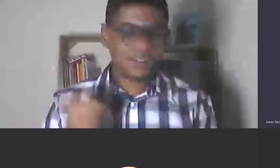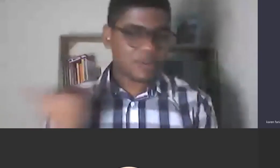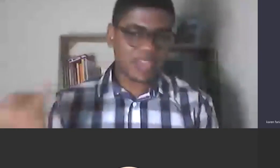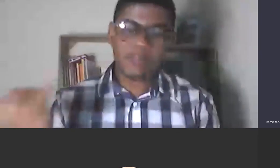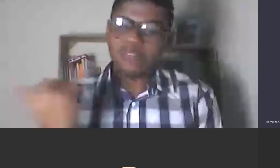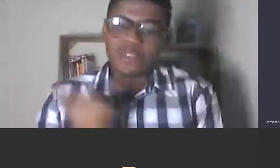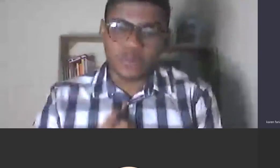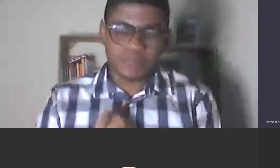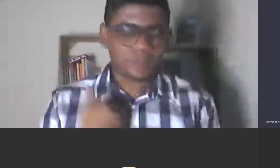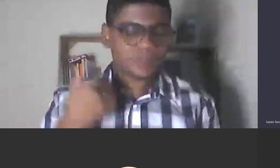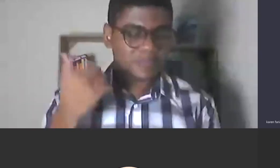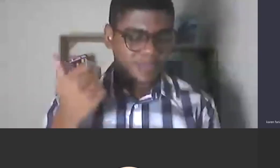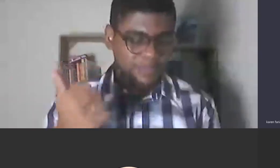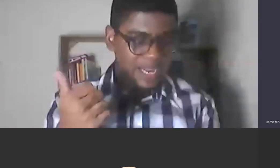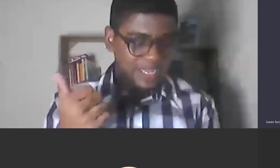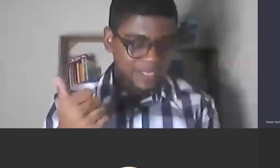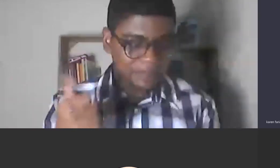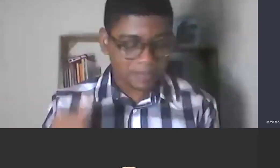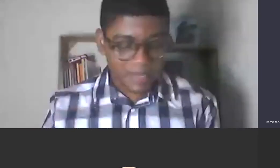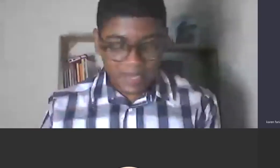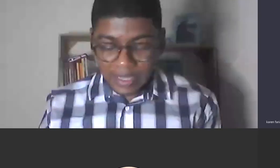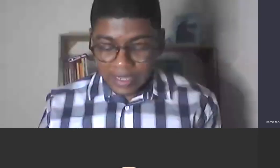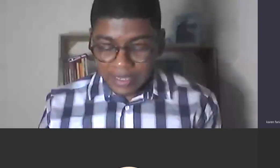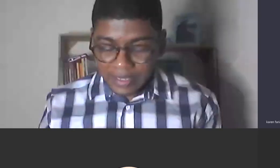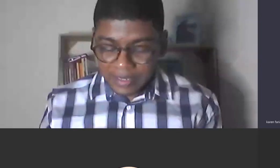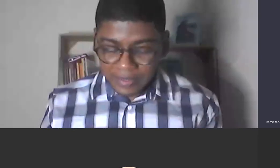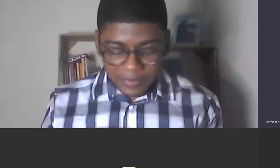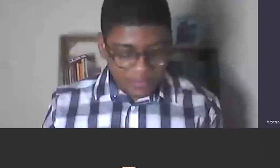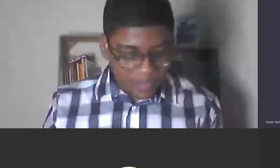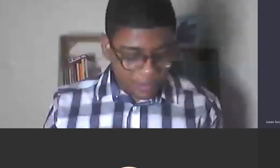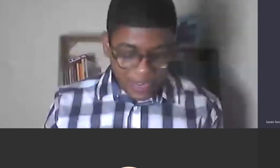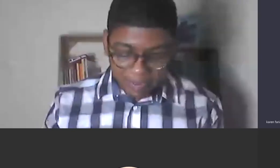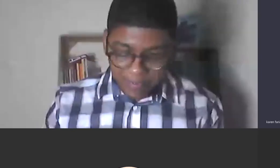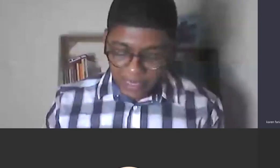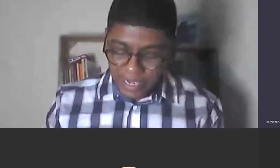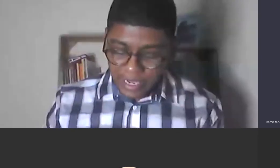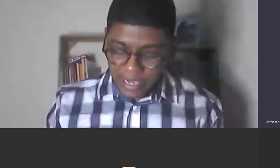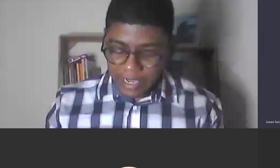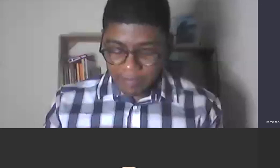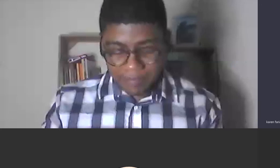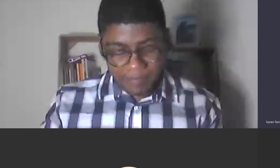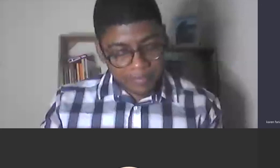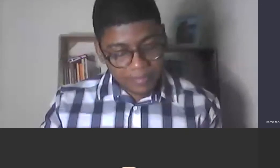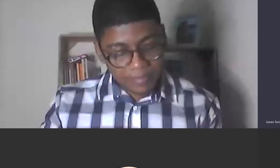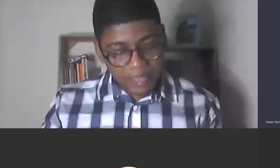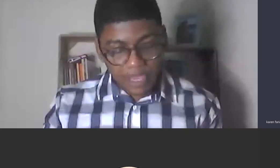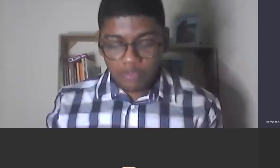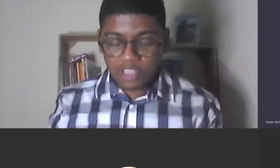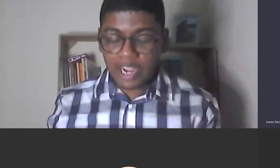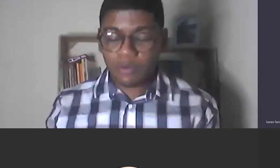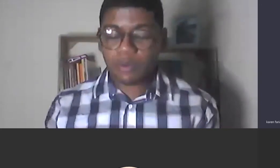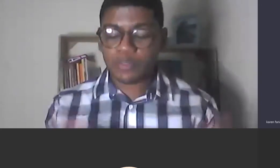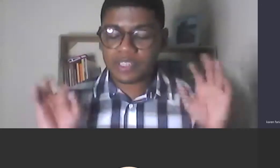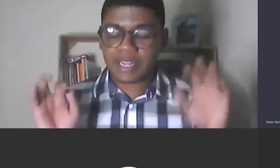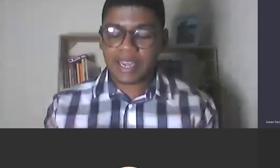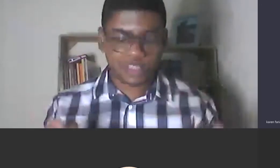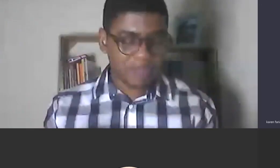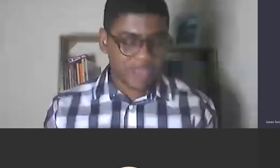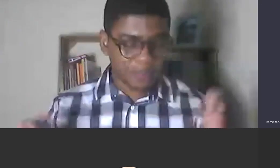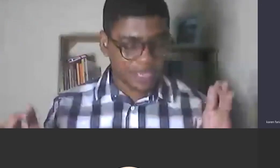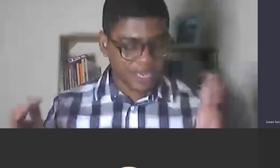Me avisaram, alguém me avisou. Beleza. Vamos lá. Eu vou fechar com